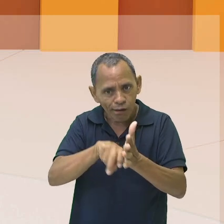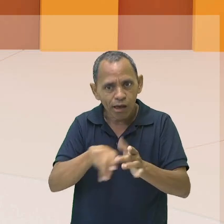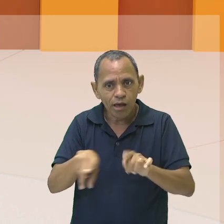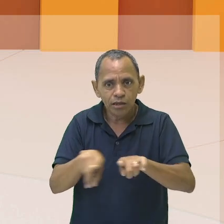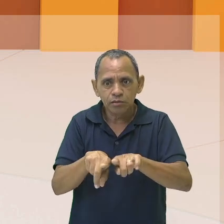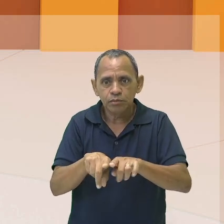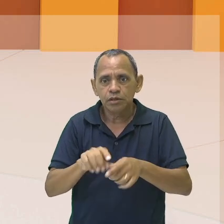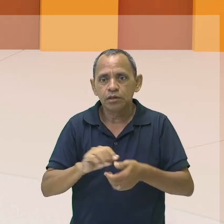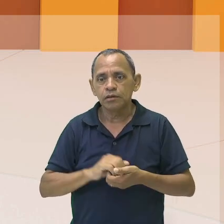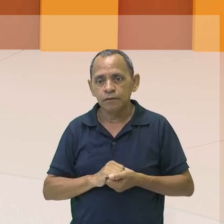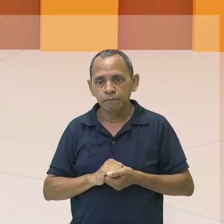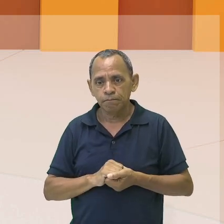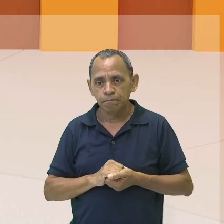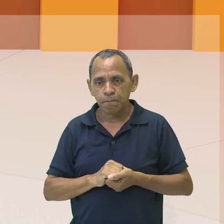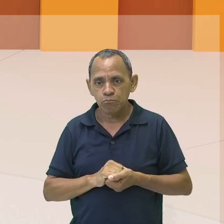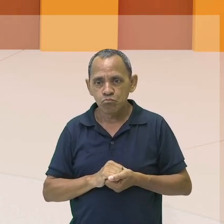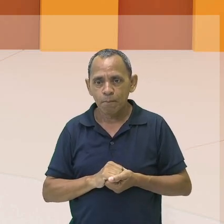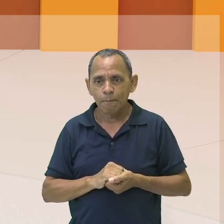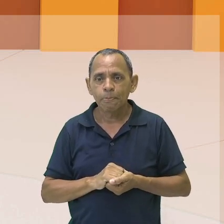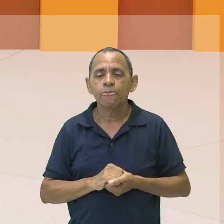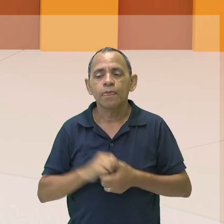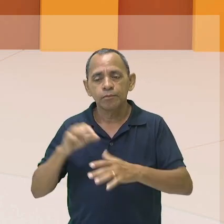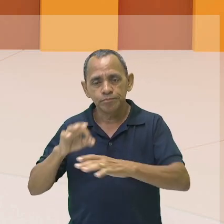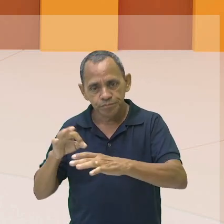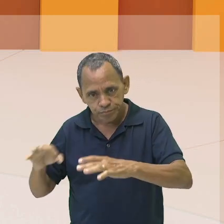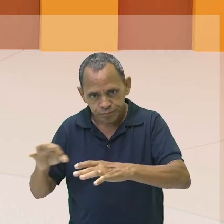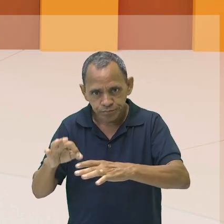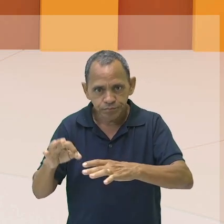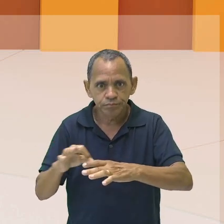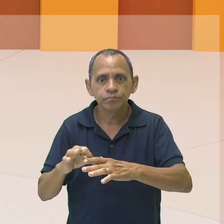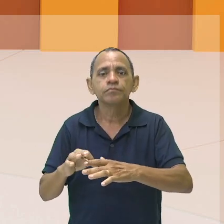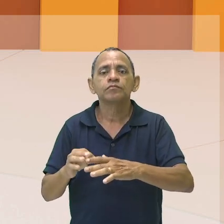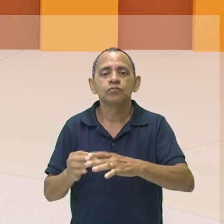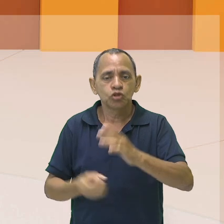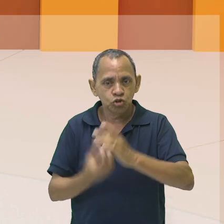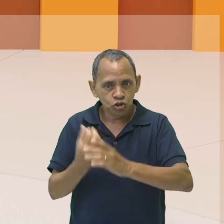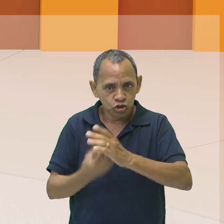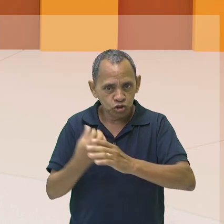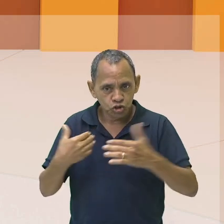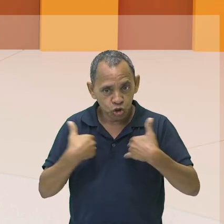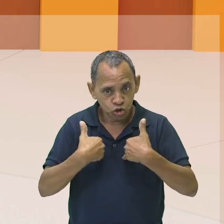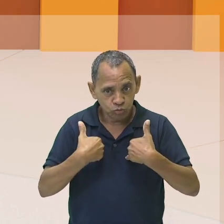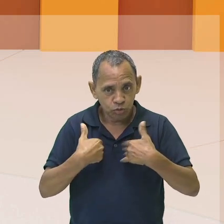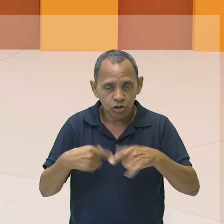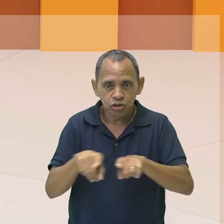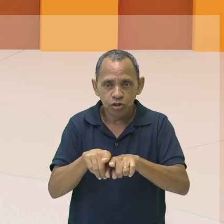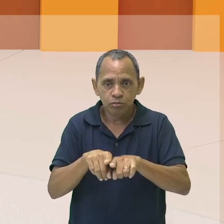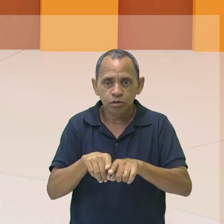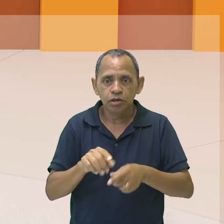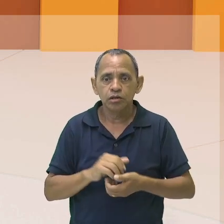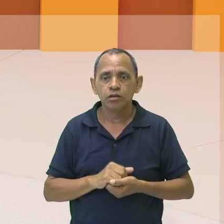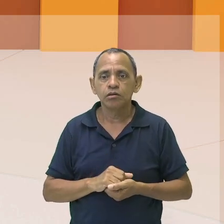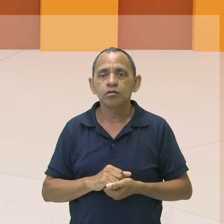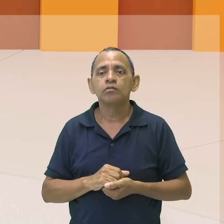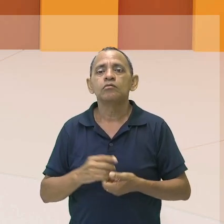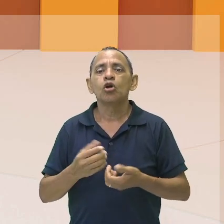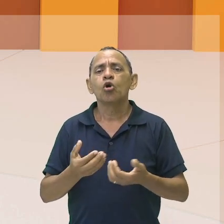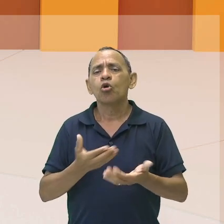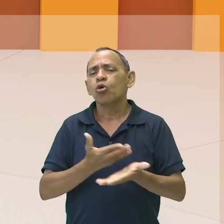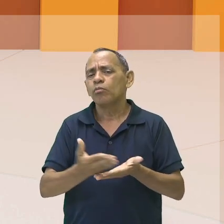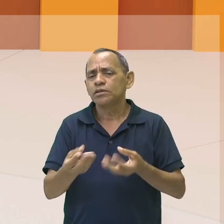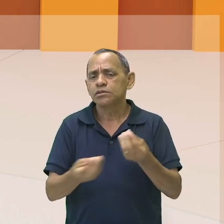por ser uma atividade de cultivo ou criação de animal, que a gente não tem impacto, mas nós temos, tá? Começa com